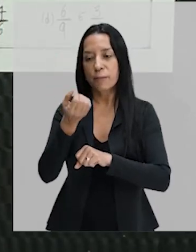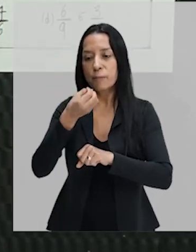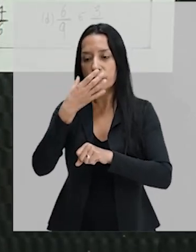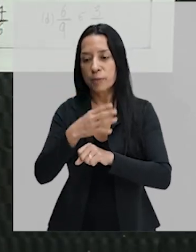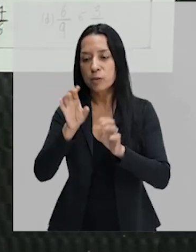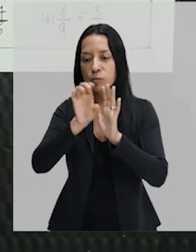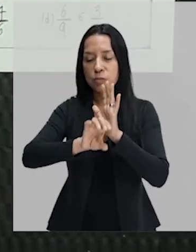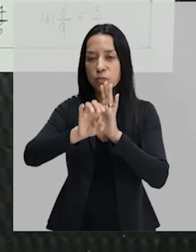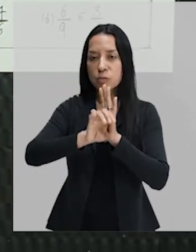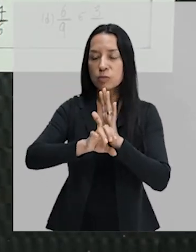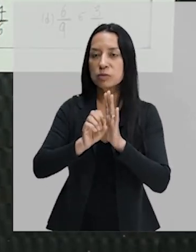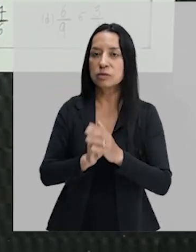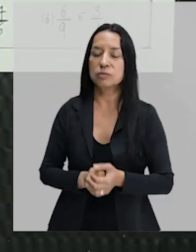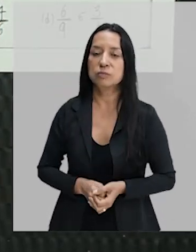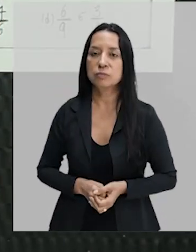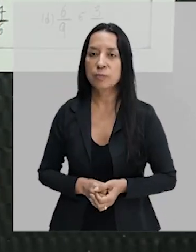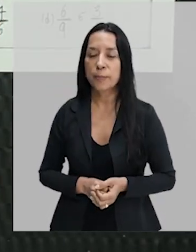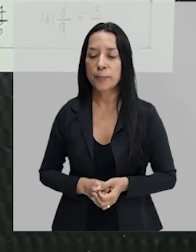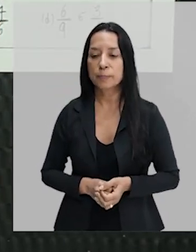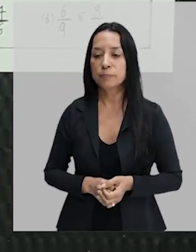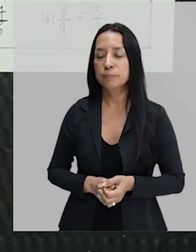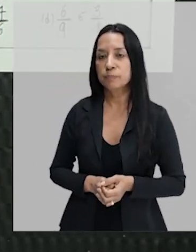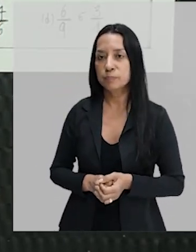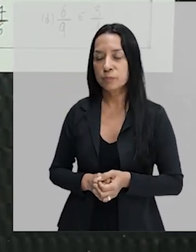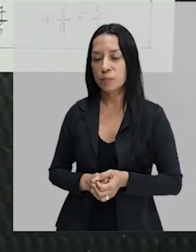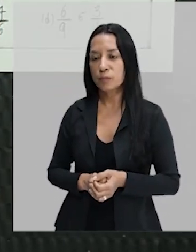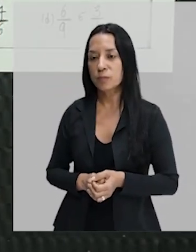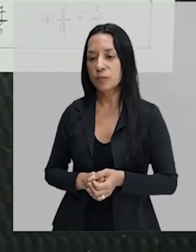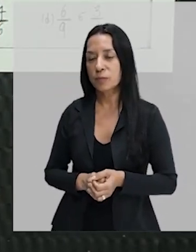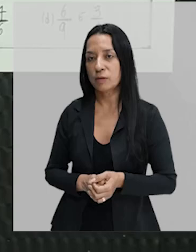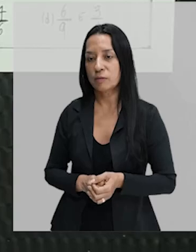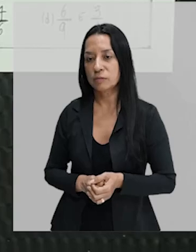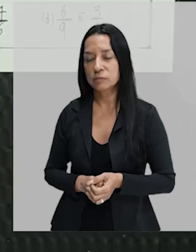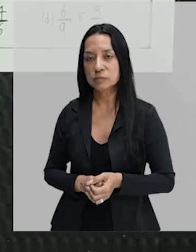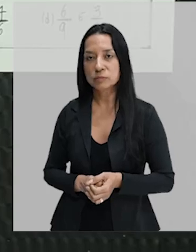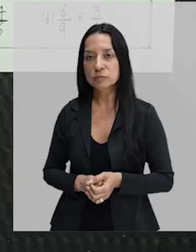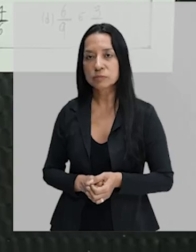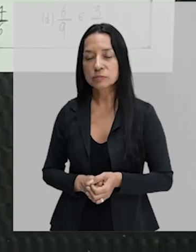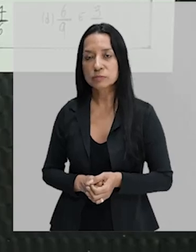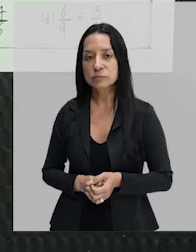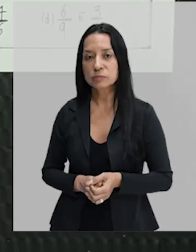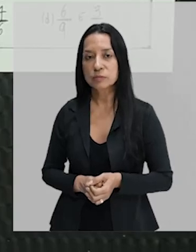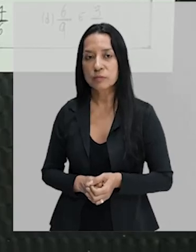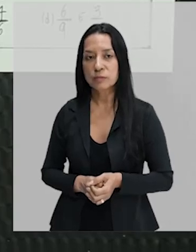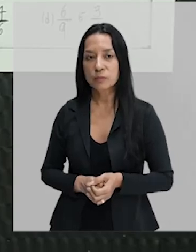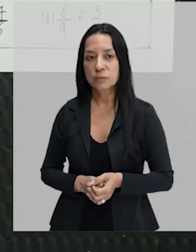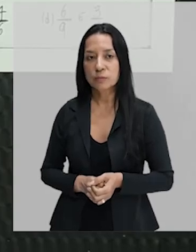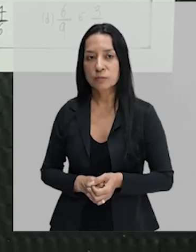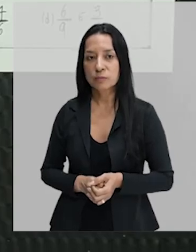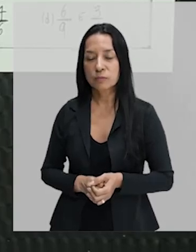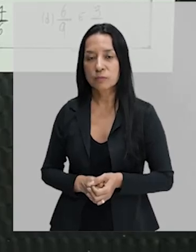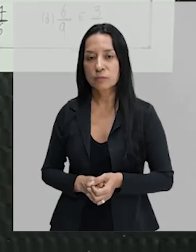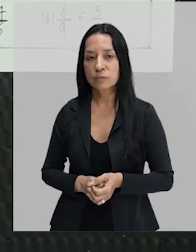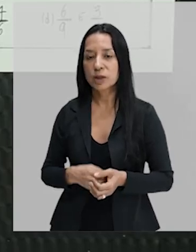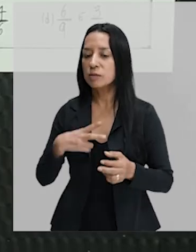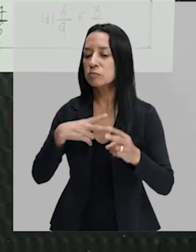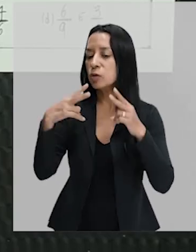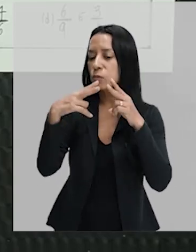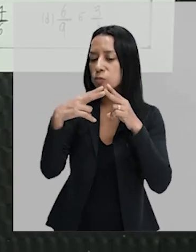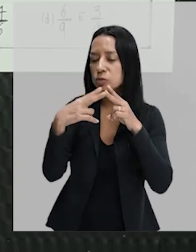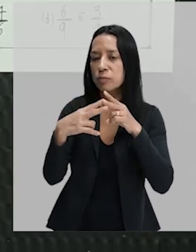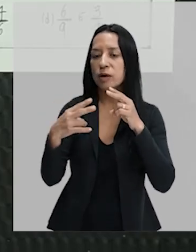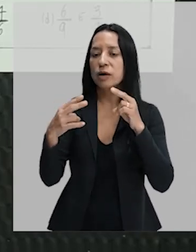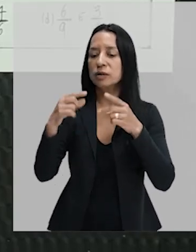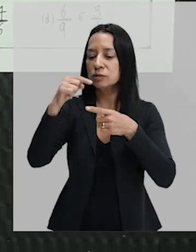coisas, tá? Então, o produto dos meios é igual ao produto dos extremos. Eu coloquei aqui esses pares de razões e eu quero saber se